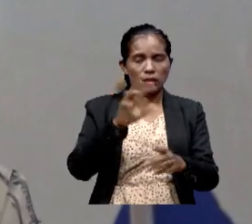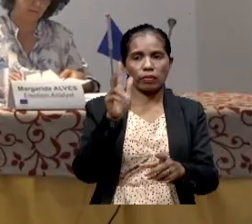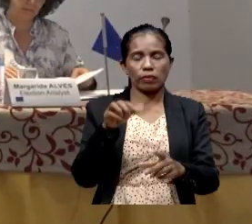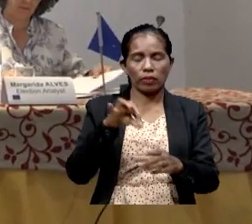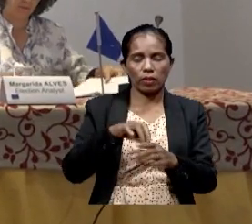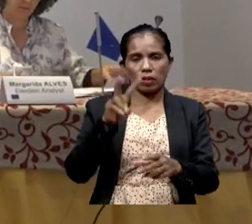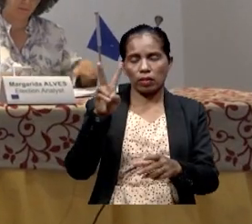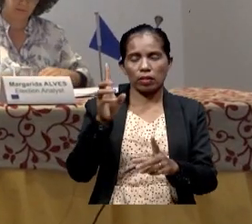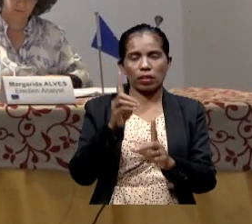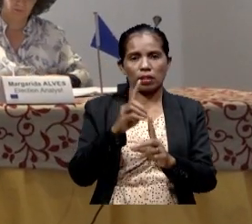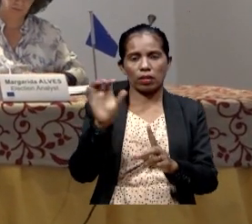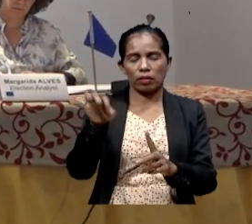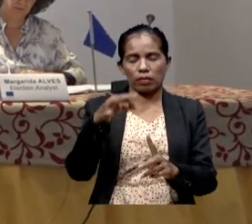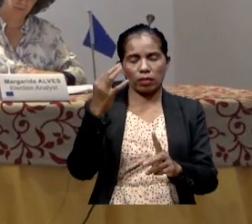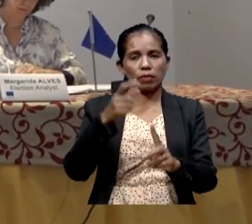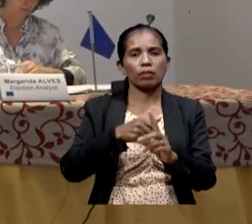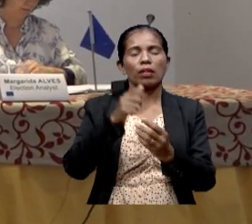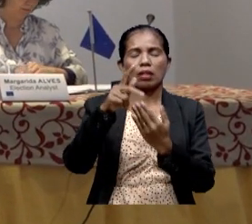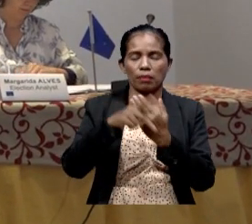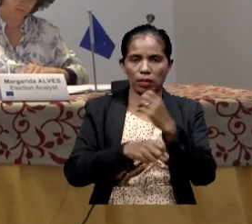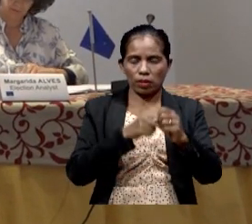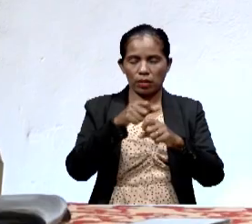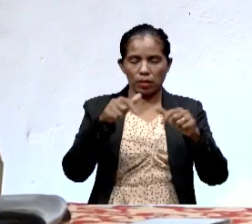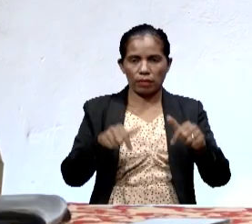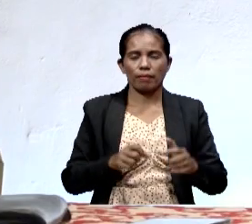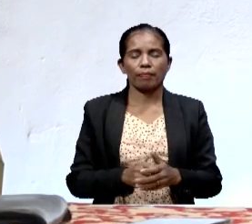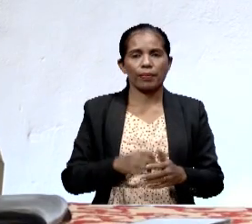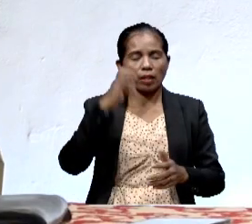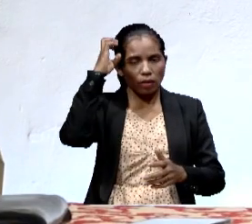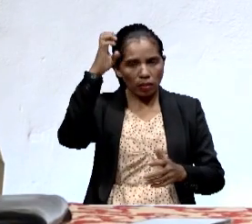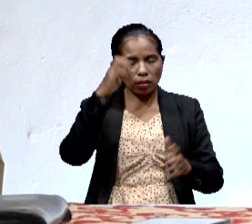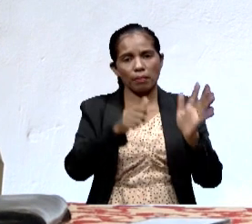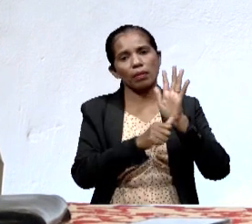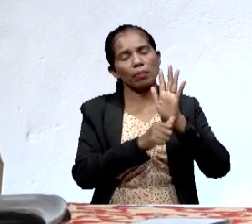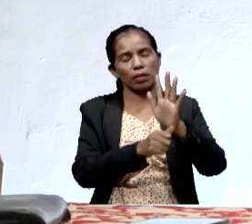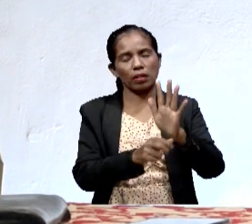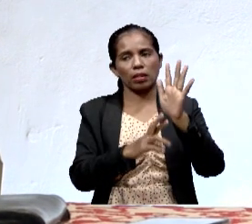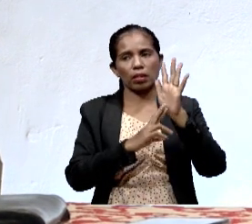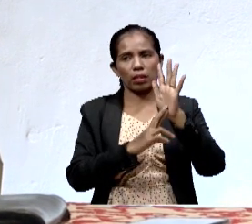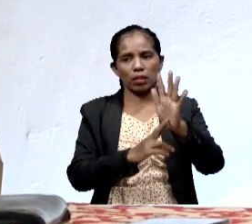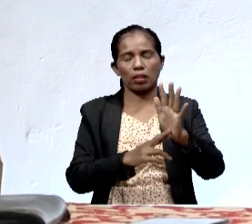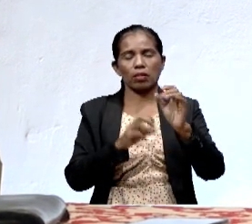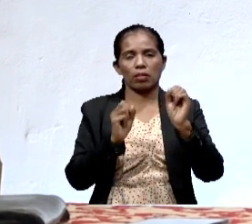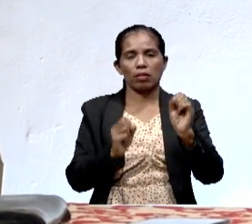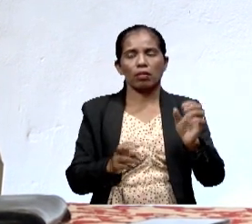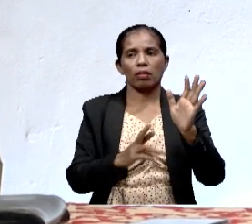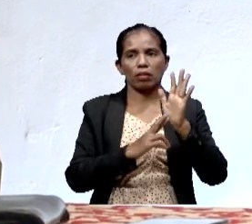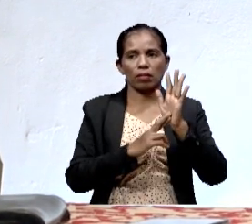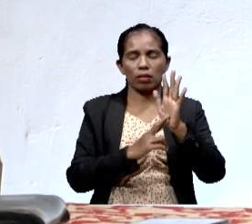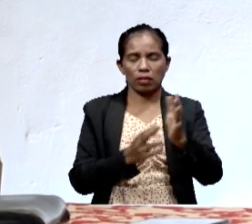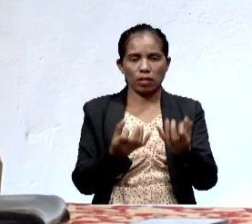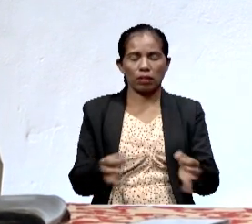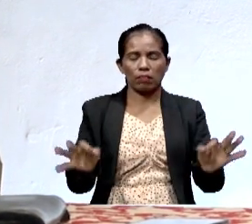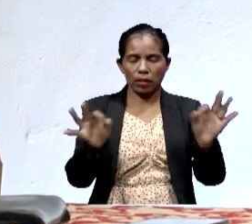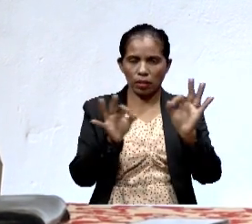a Lourenço Recencia Fulan Abril e Tinanem. União Europeia apresenta relatório né, ho recomendação